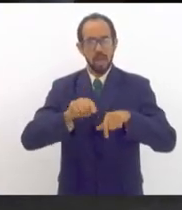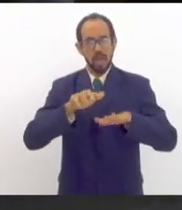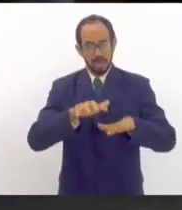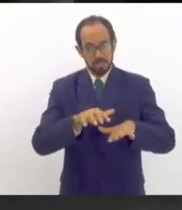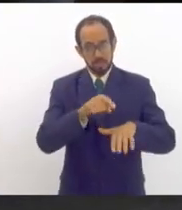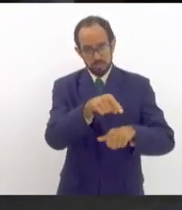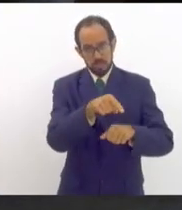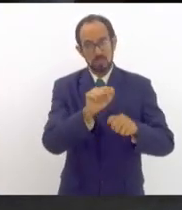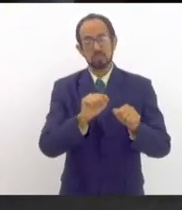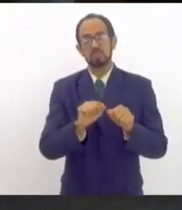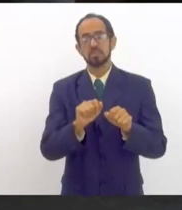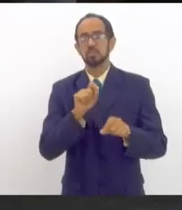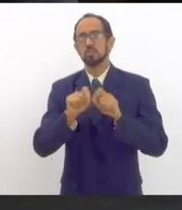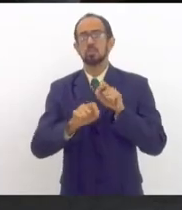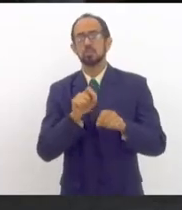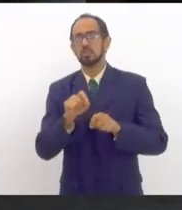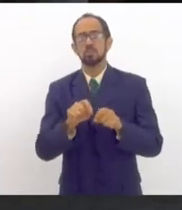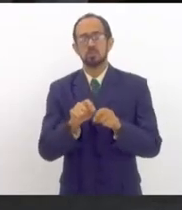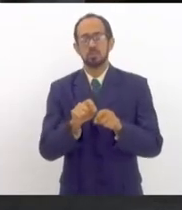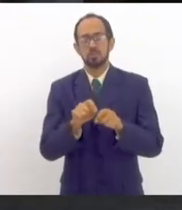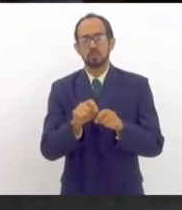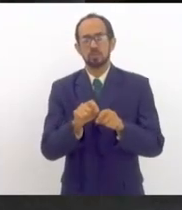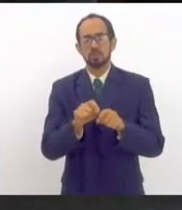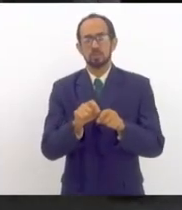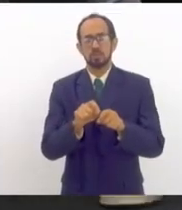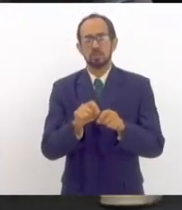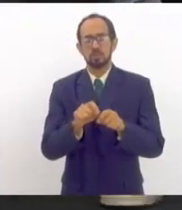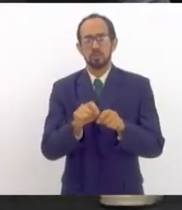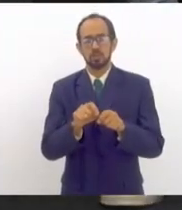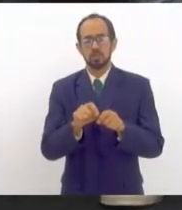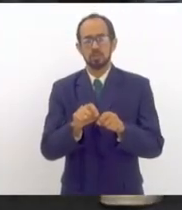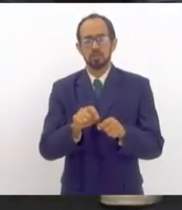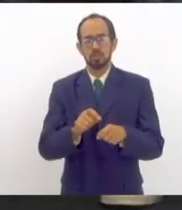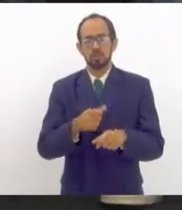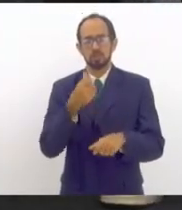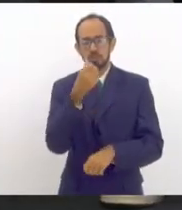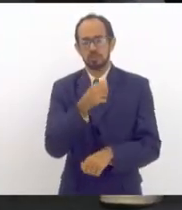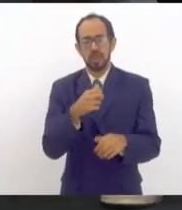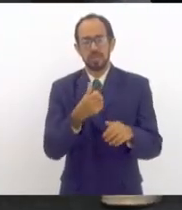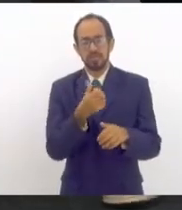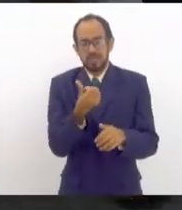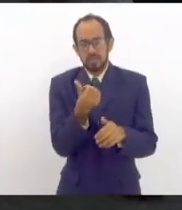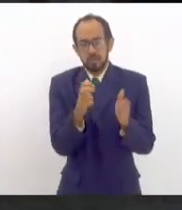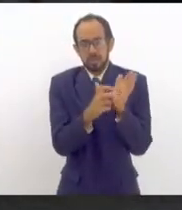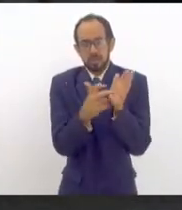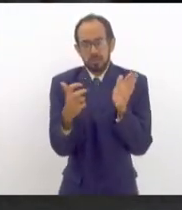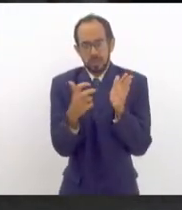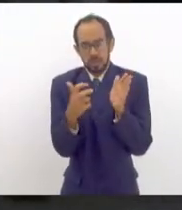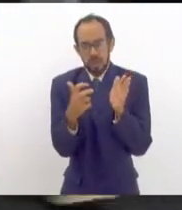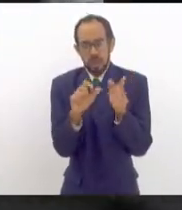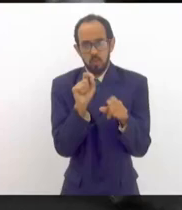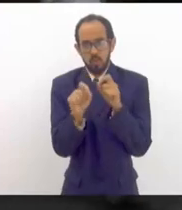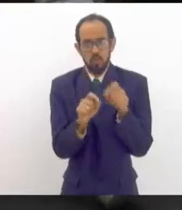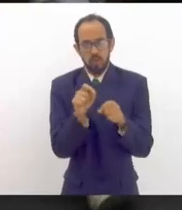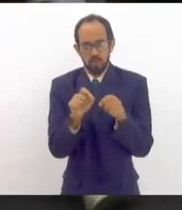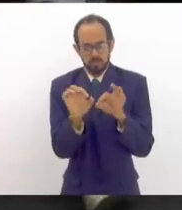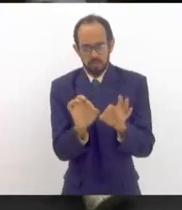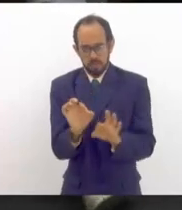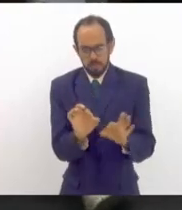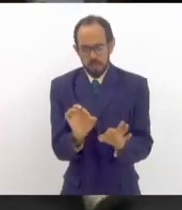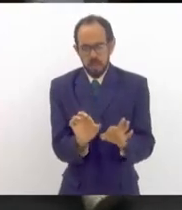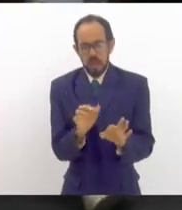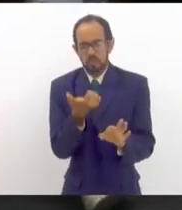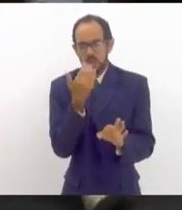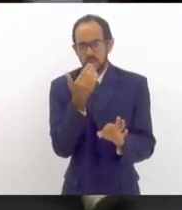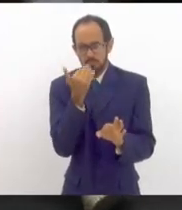vai fazer é nesta canção é esta canção que o jovem abre 6 horas da manhã enquanto vai preparar o seu alimento enquanto